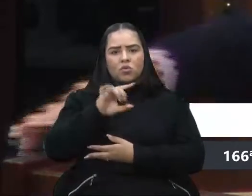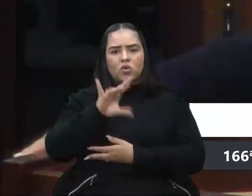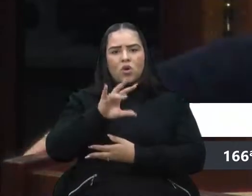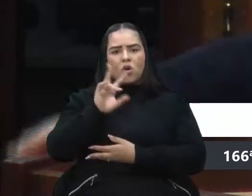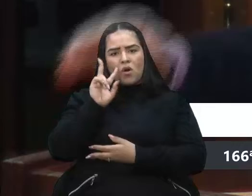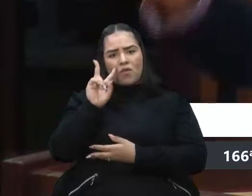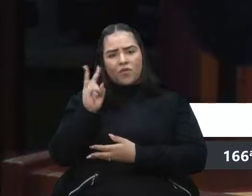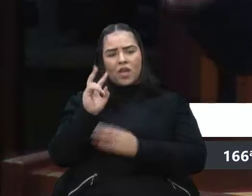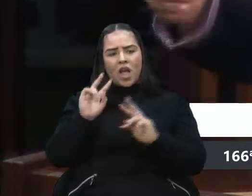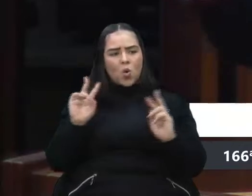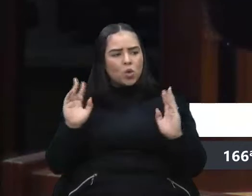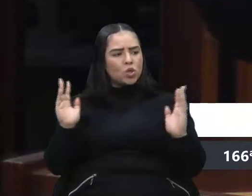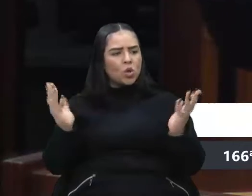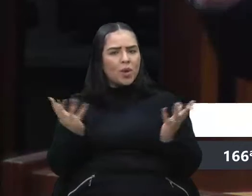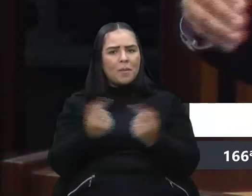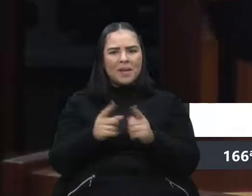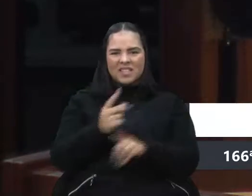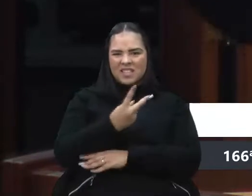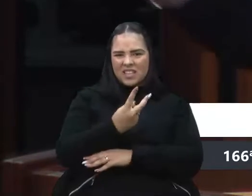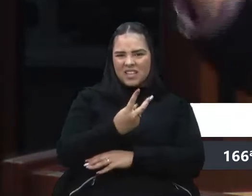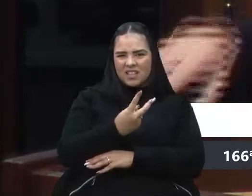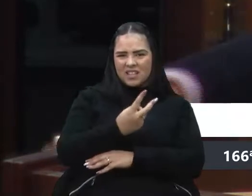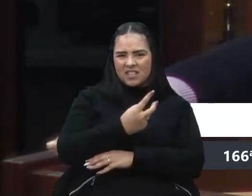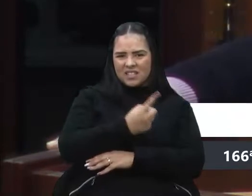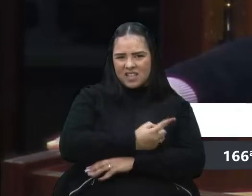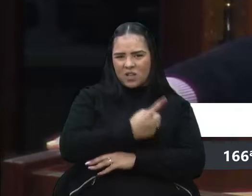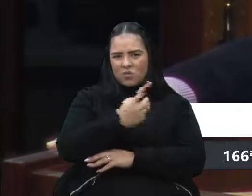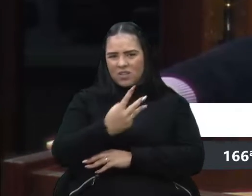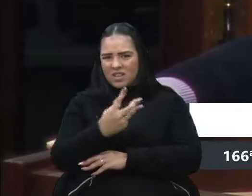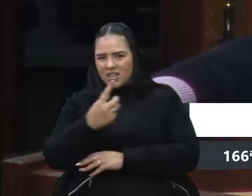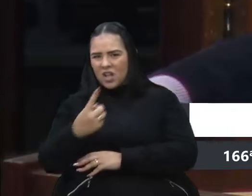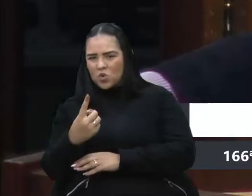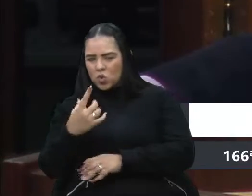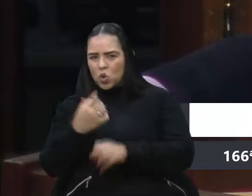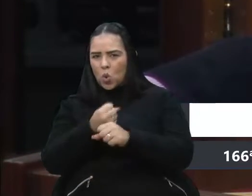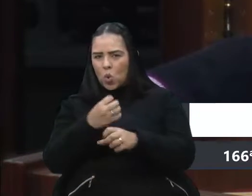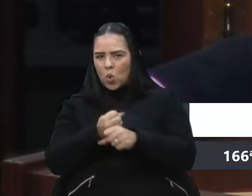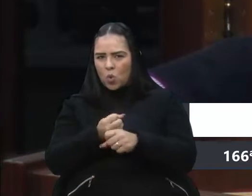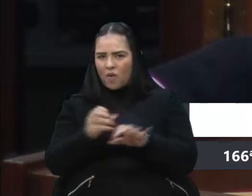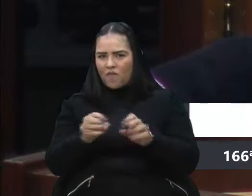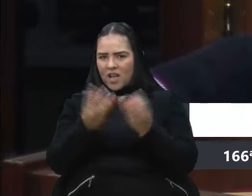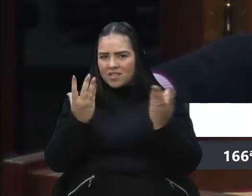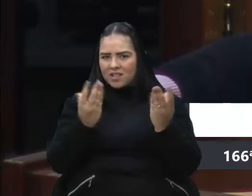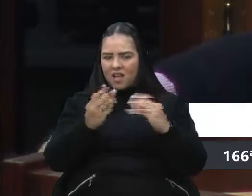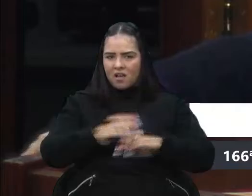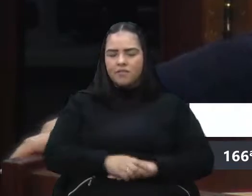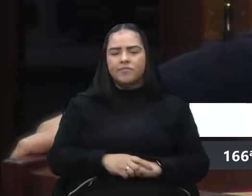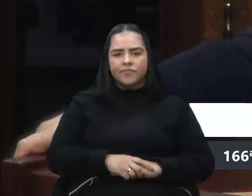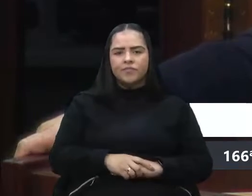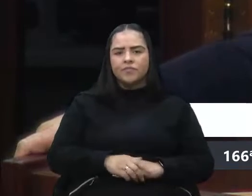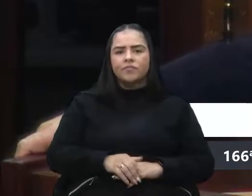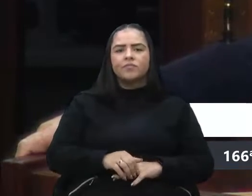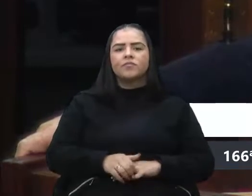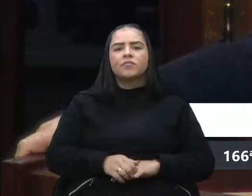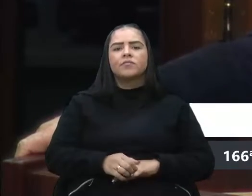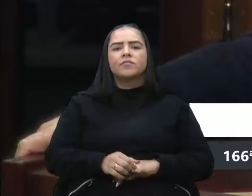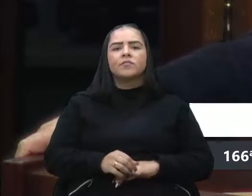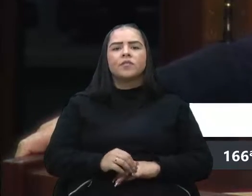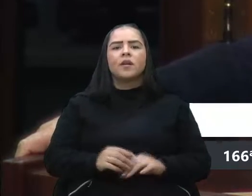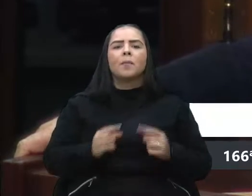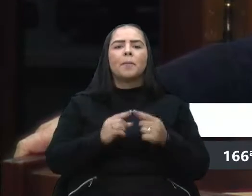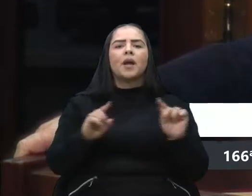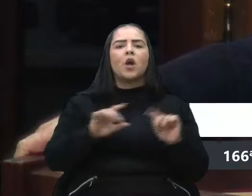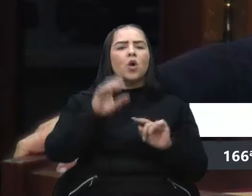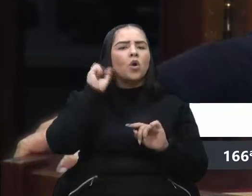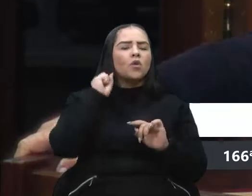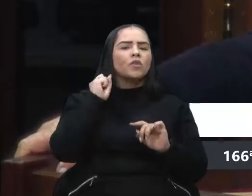deu, mas da onde? Deu 131 de lucro a nossa festa. E aí se ouve nos meios de